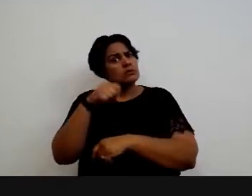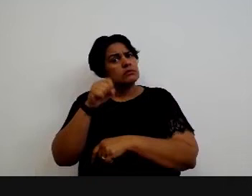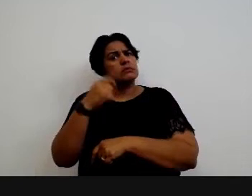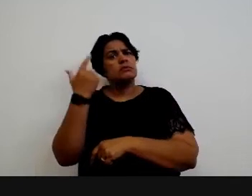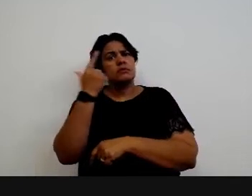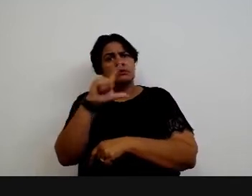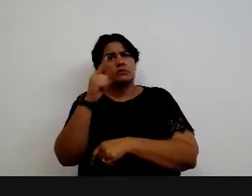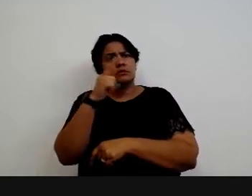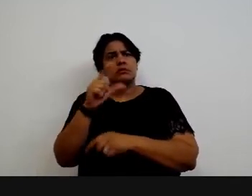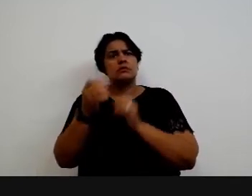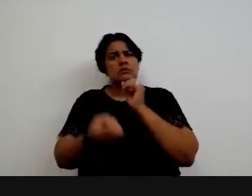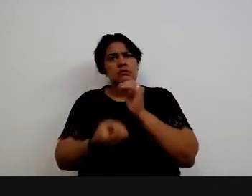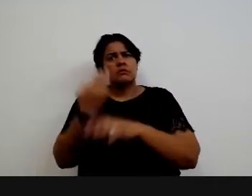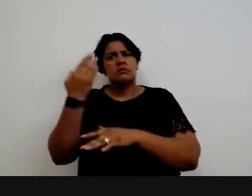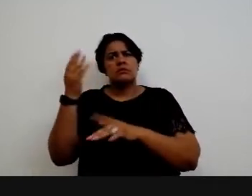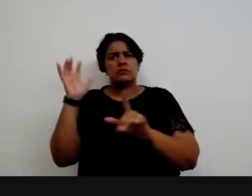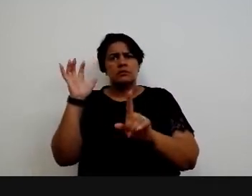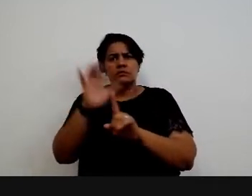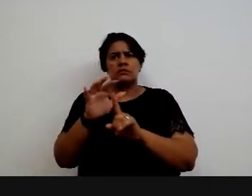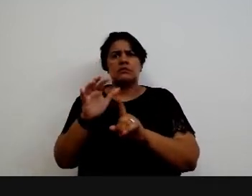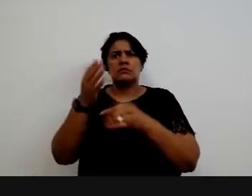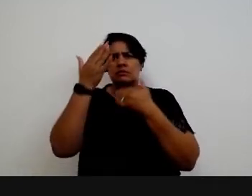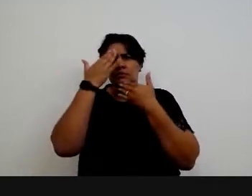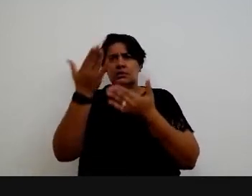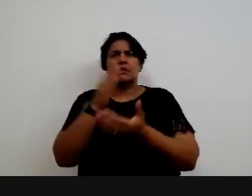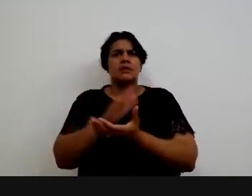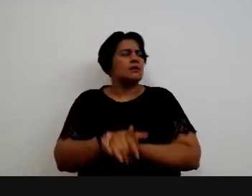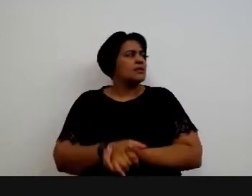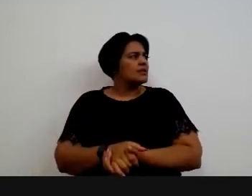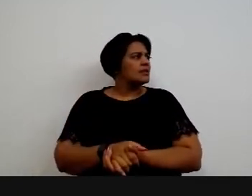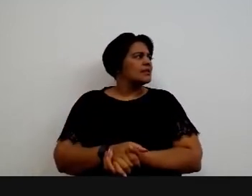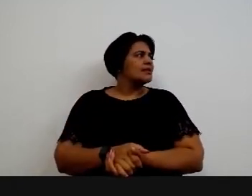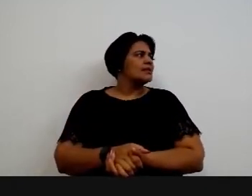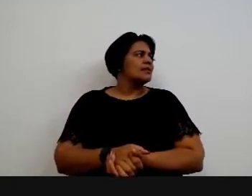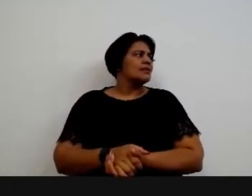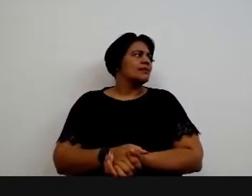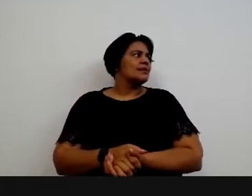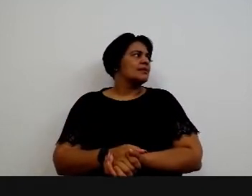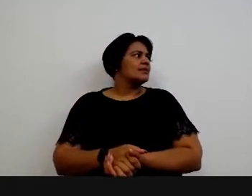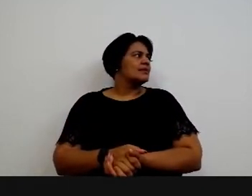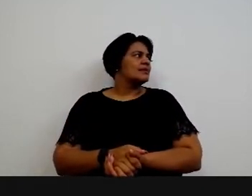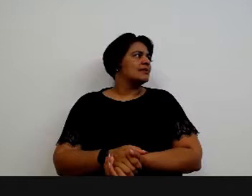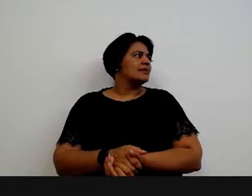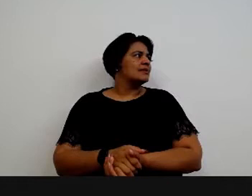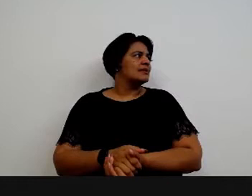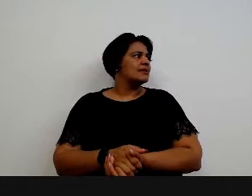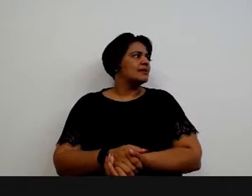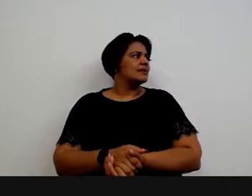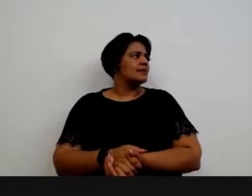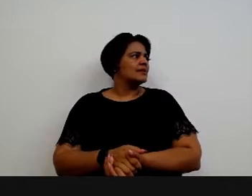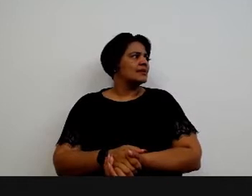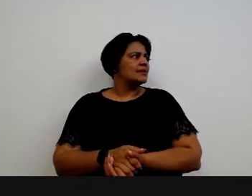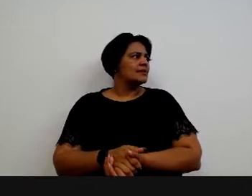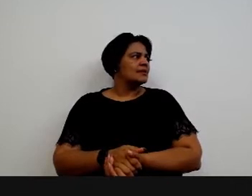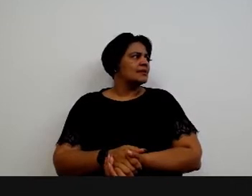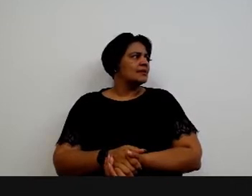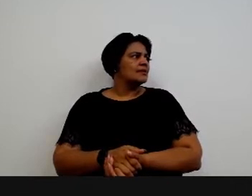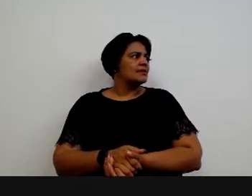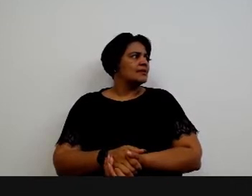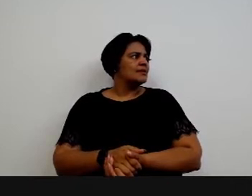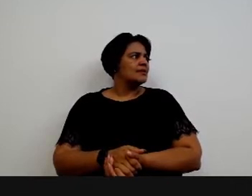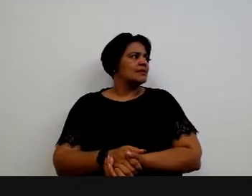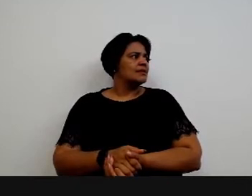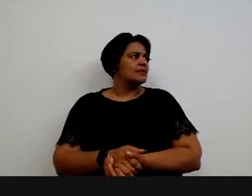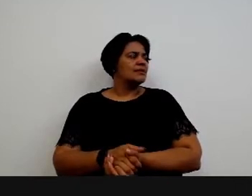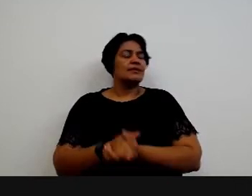constrói políticas que realmente impactam. E seria isso. Muito obrigado. Muito grata, Marcos. Eu quero só destacar uma coisa que você falou, assim, que